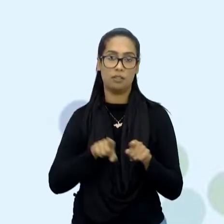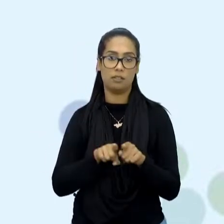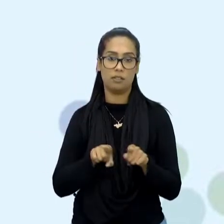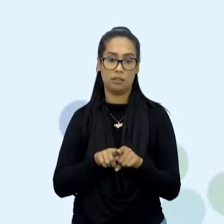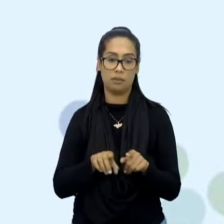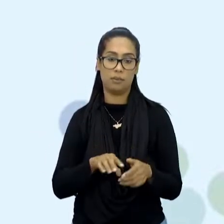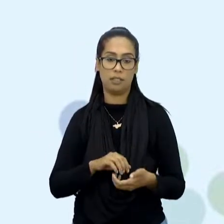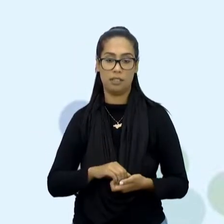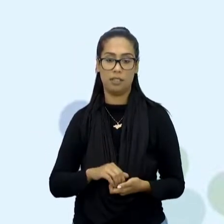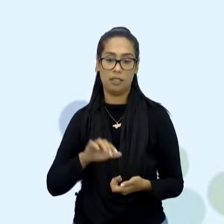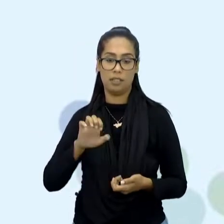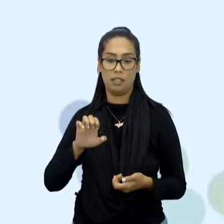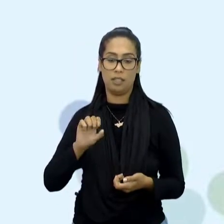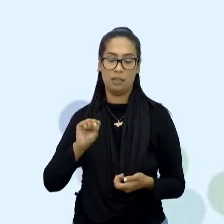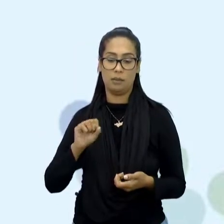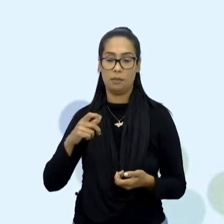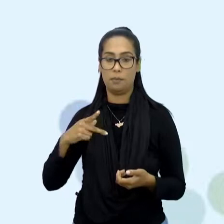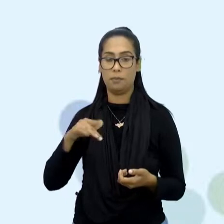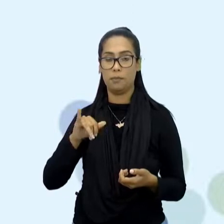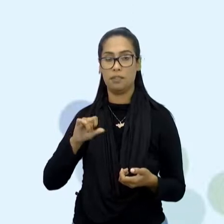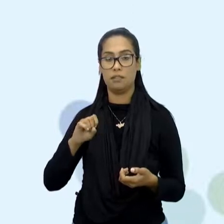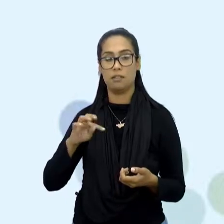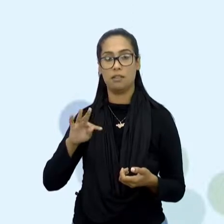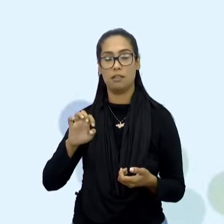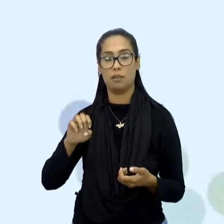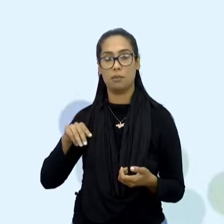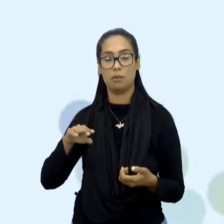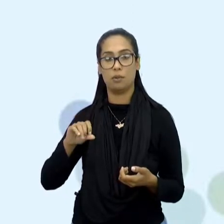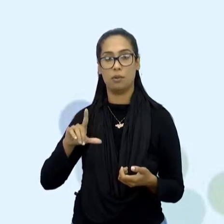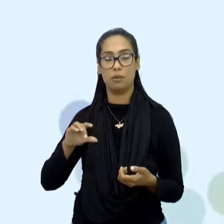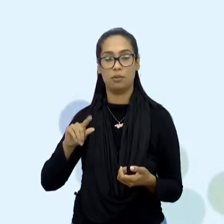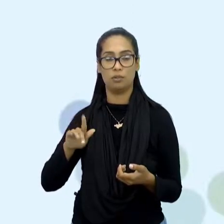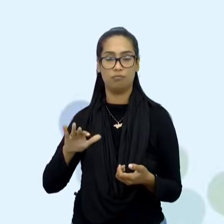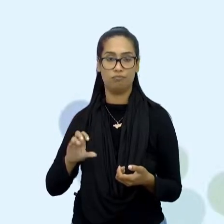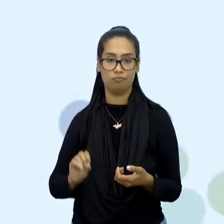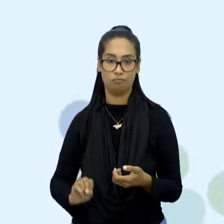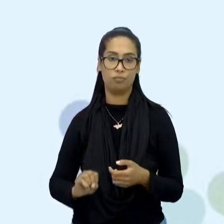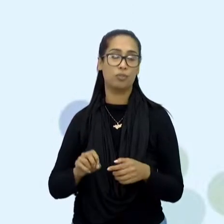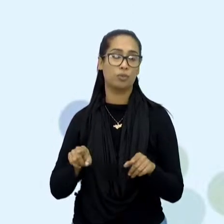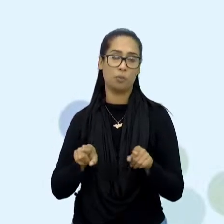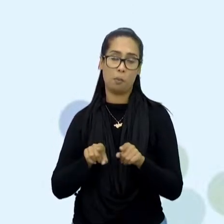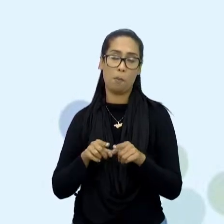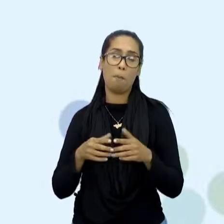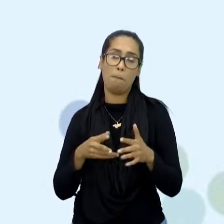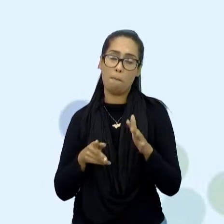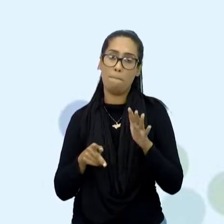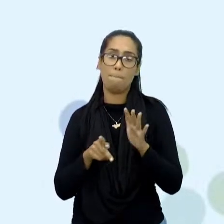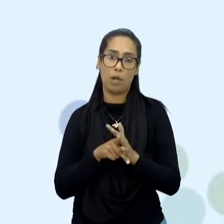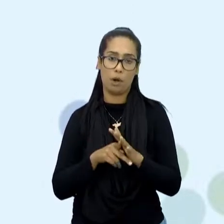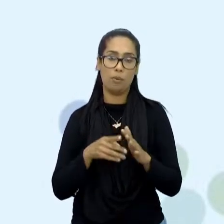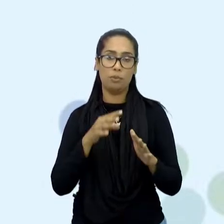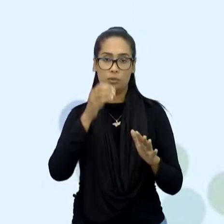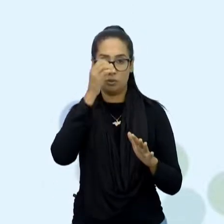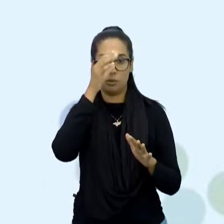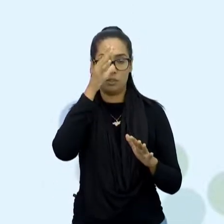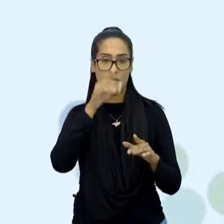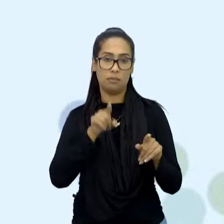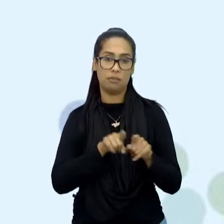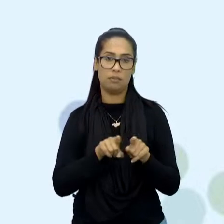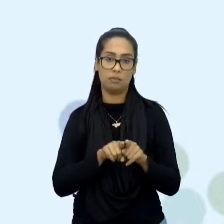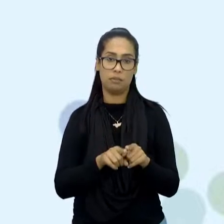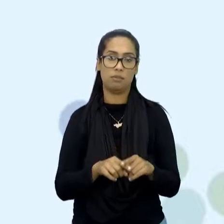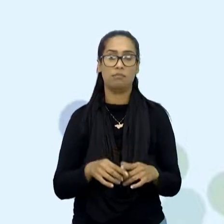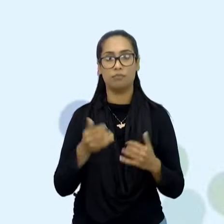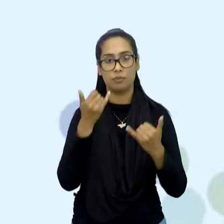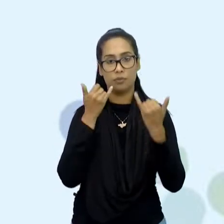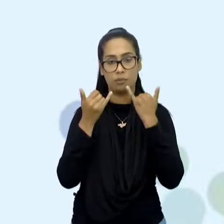epistemológicos, portanto, relativos aí à natureza do conhecimento, com base na sistematização de dados e informações de